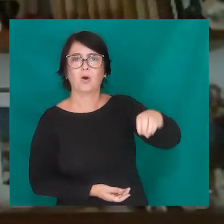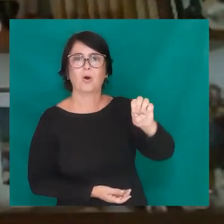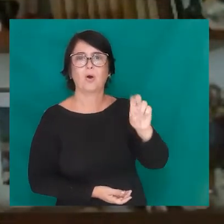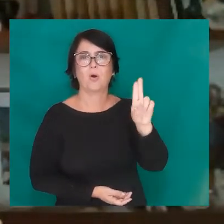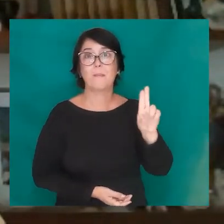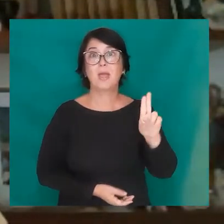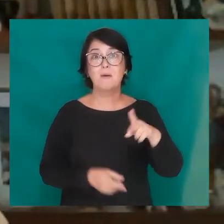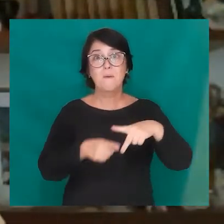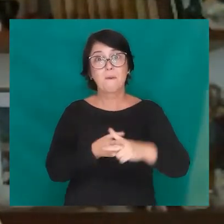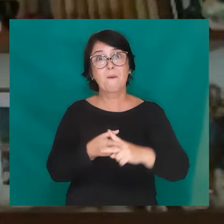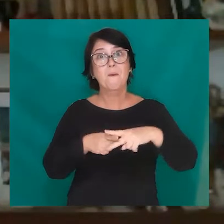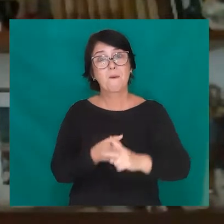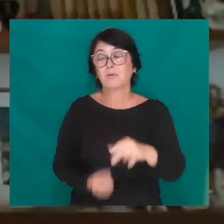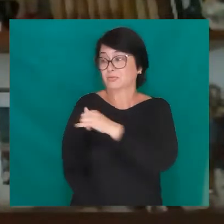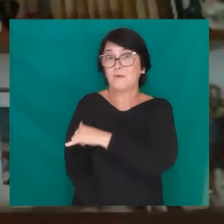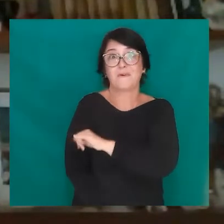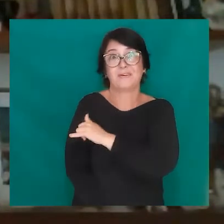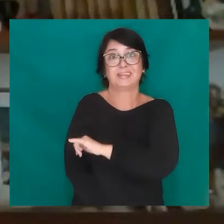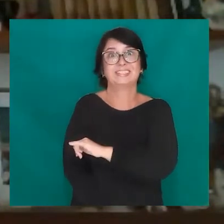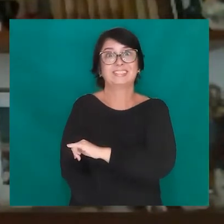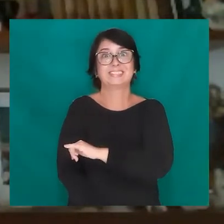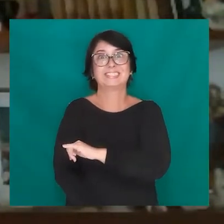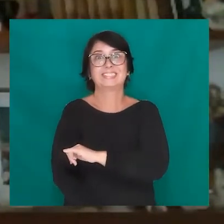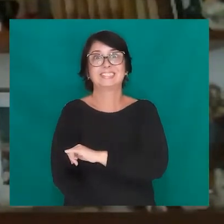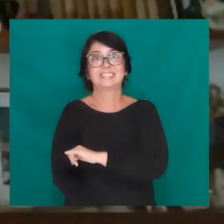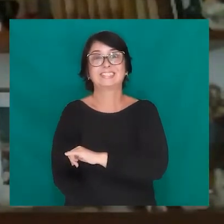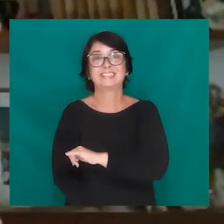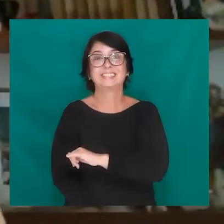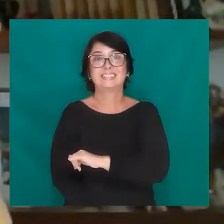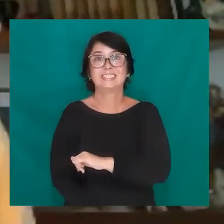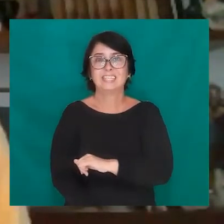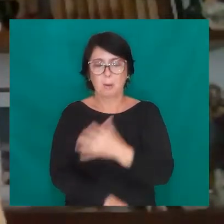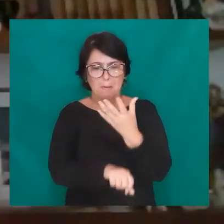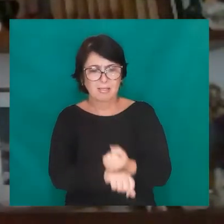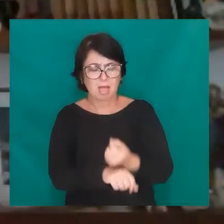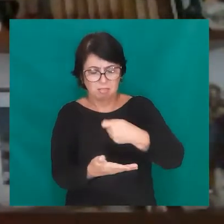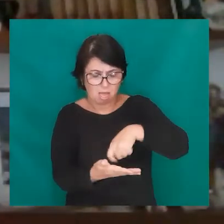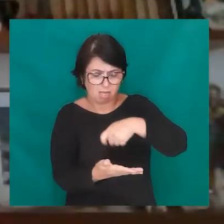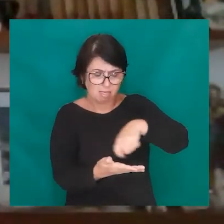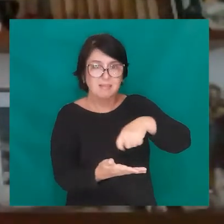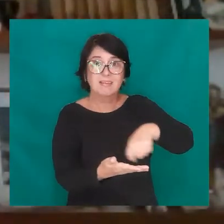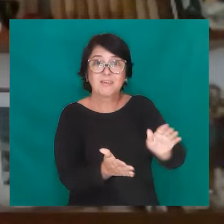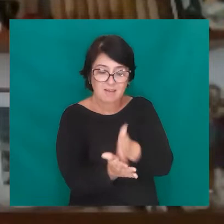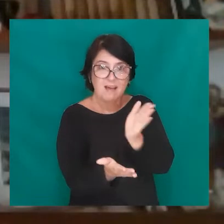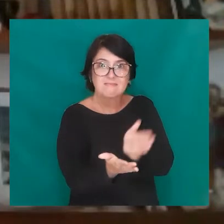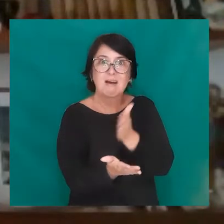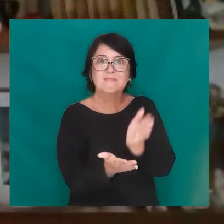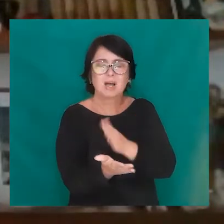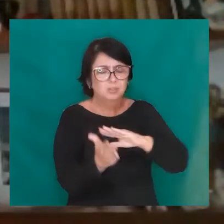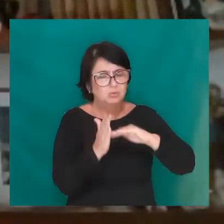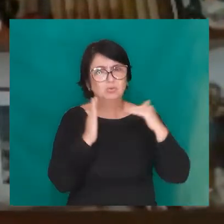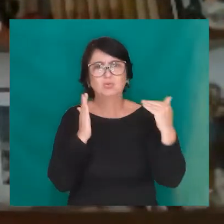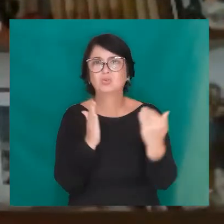aqui do Rio de Janeiro, e ele gostava muito ele tinha uma disciplina de anotar essas coisas, ele tinha um livro, um caderno com todas